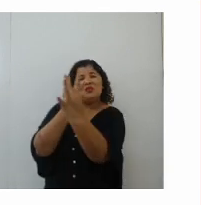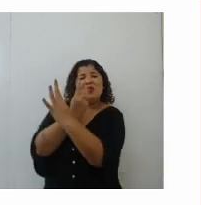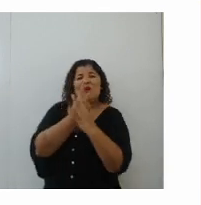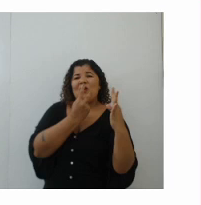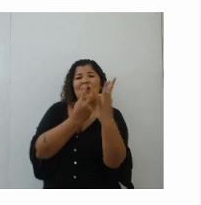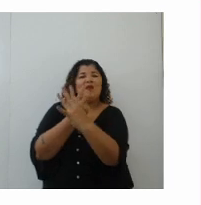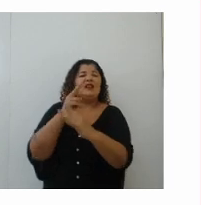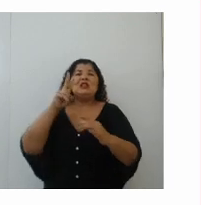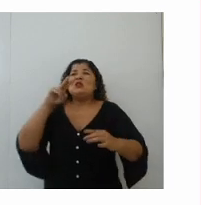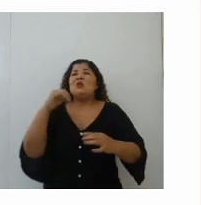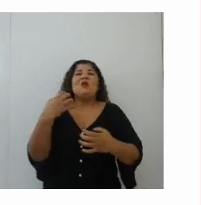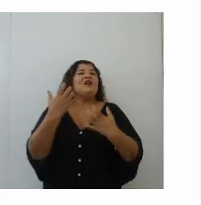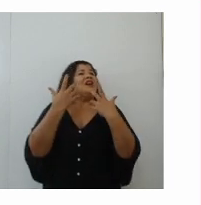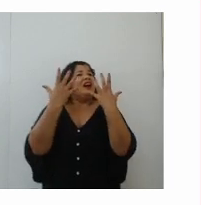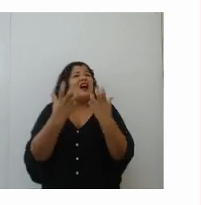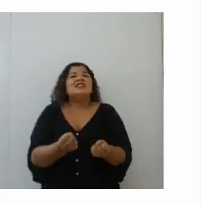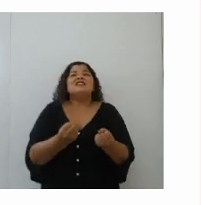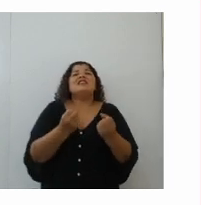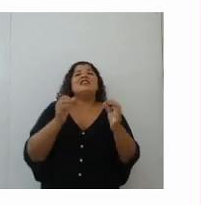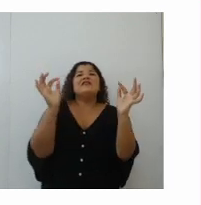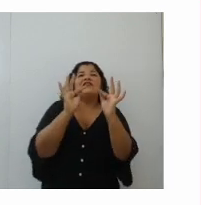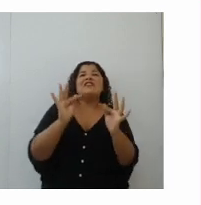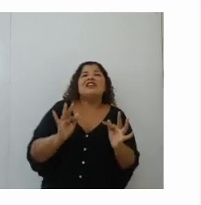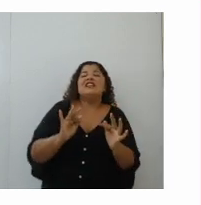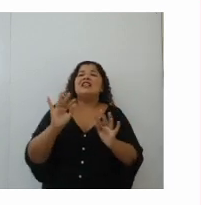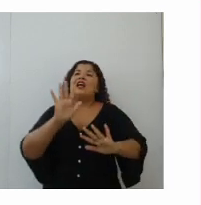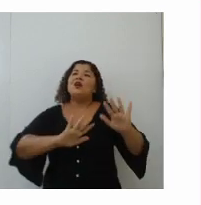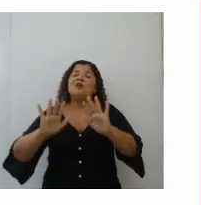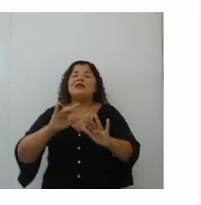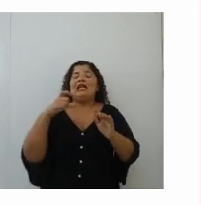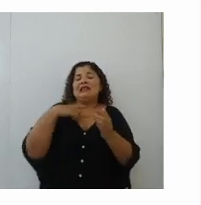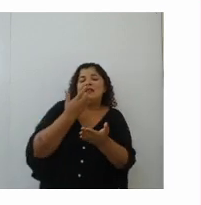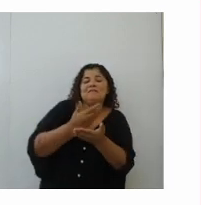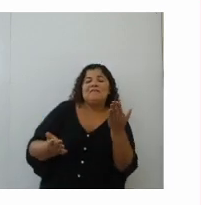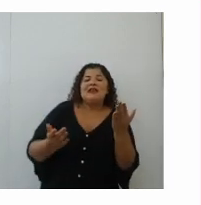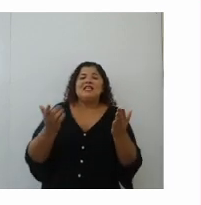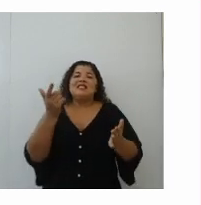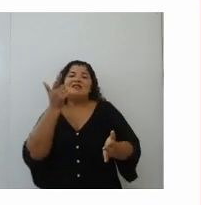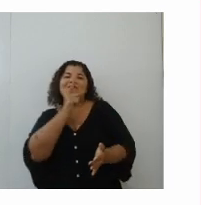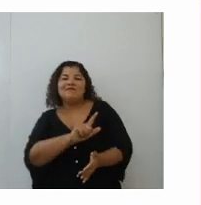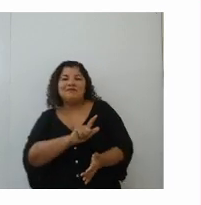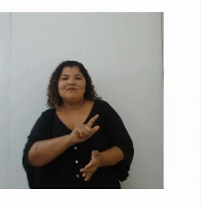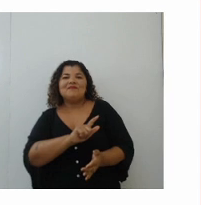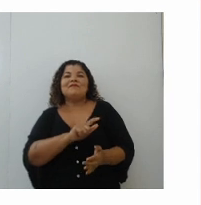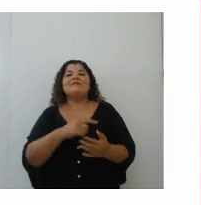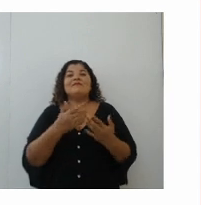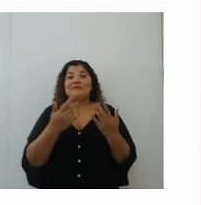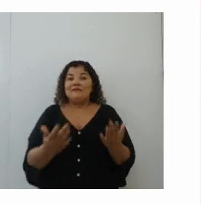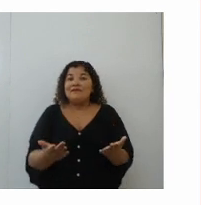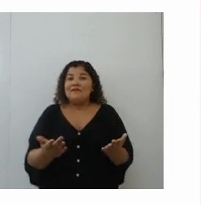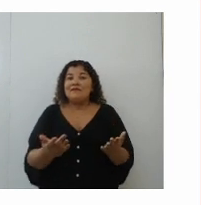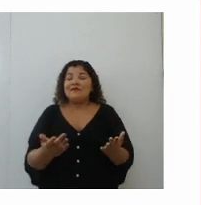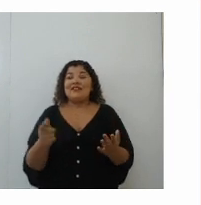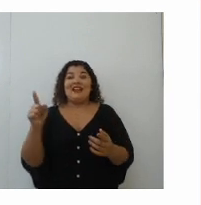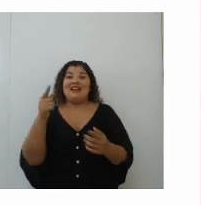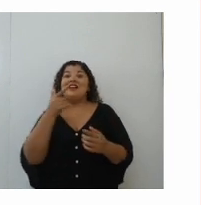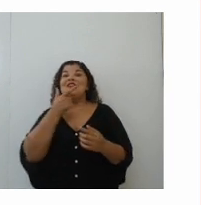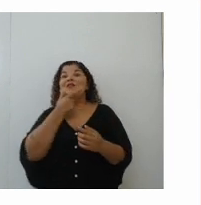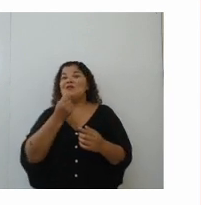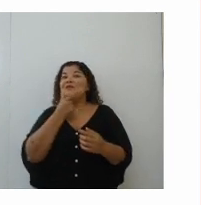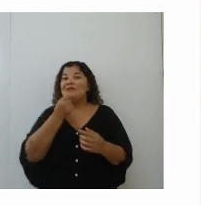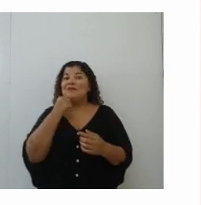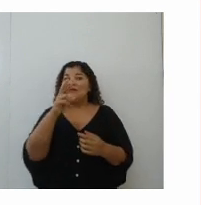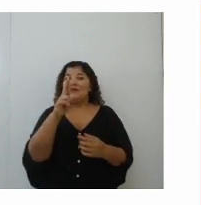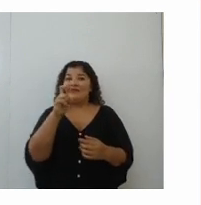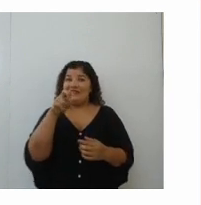nunca contentar-se de contente, é cuidar que se ganhe e se perder. E aí vai, né? E aí o que é que o gênio do Renato